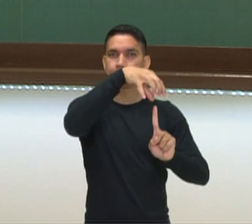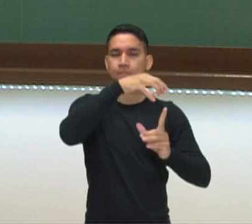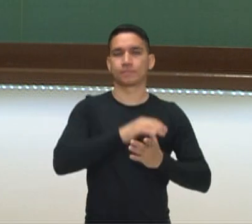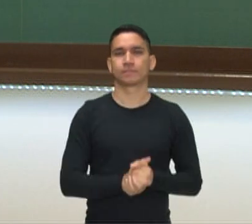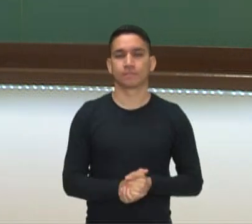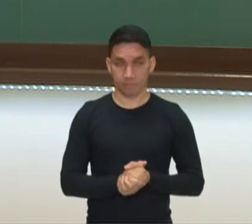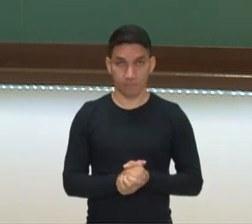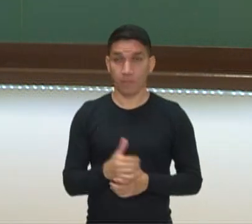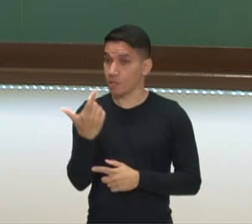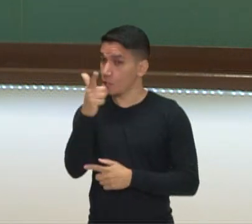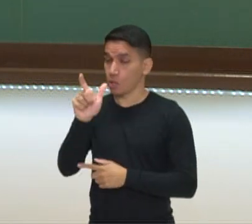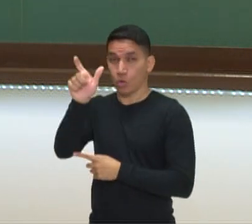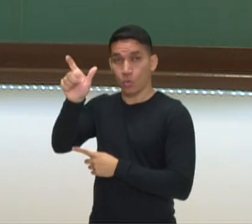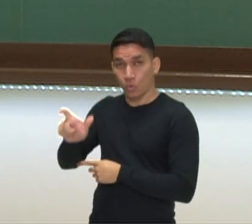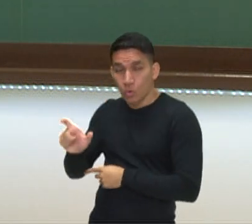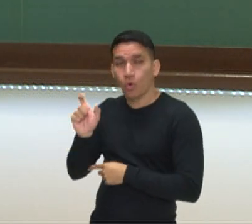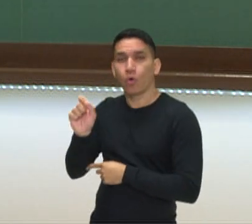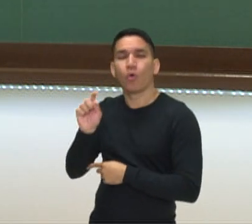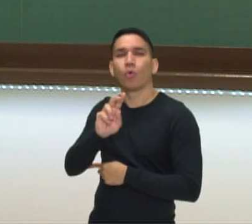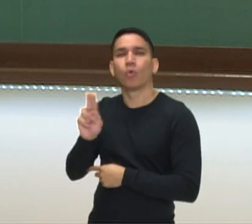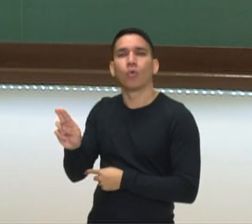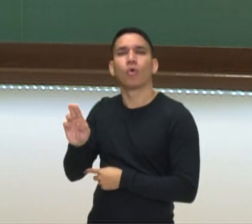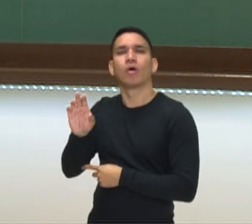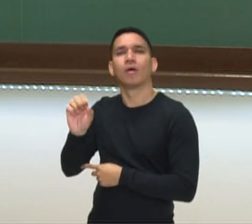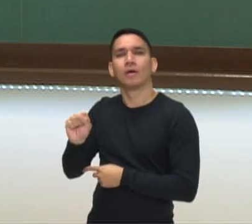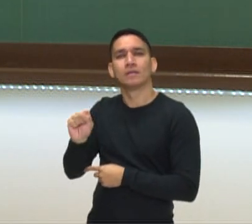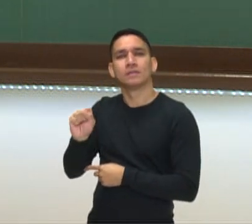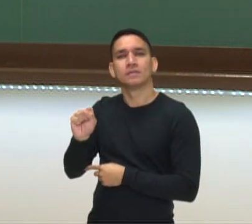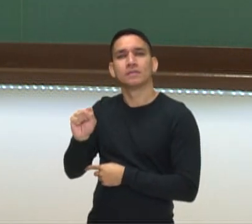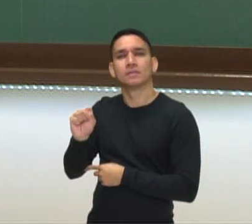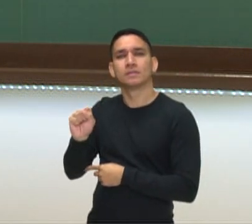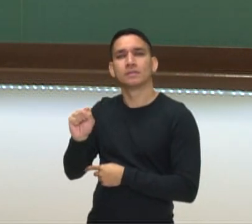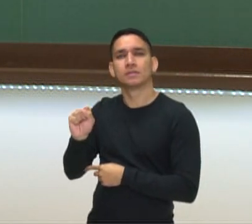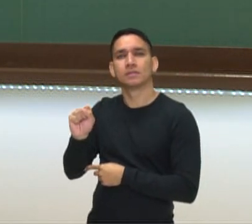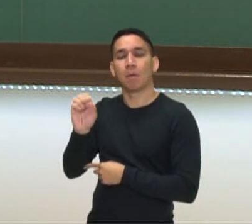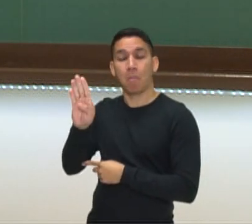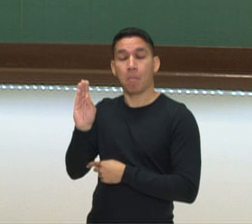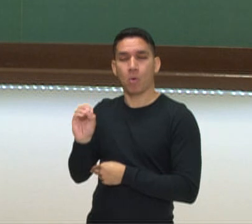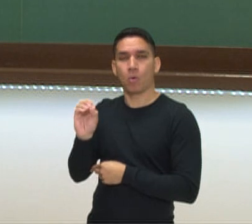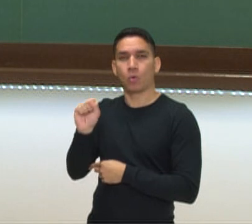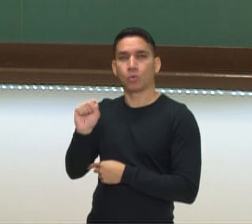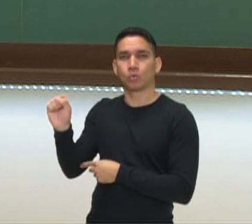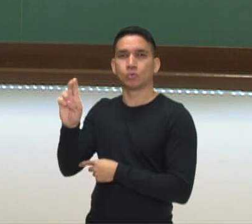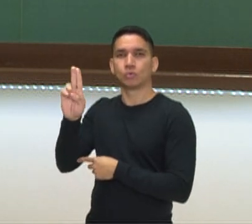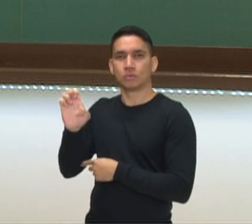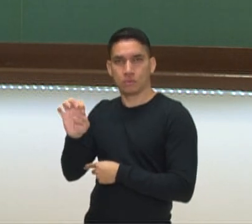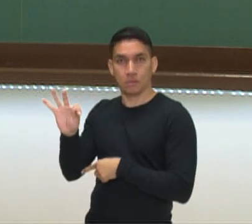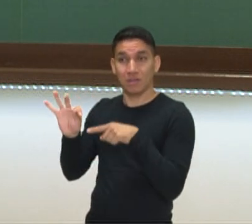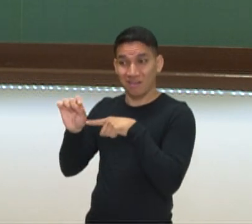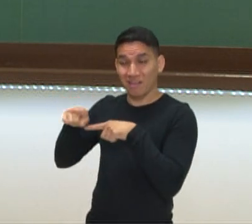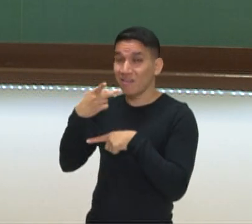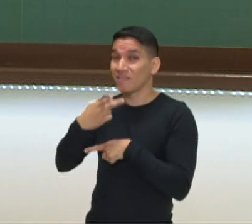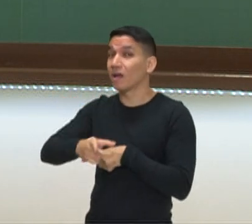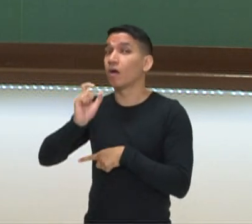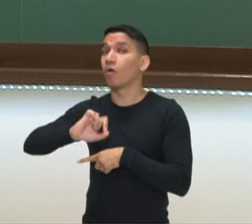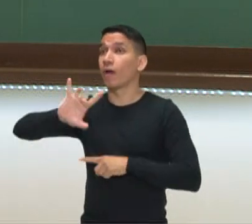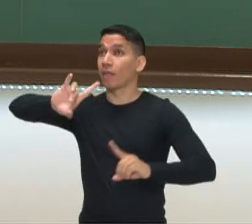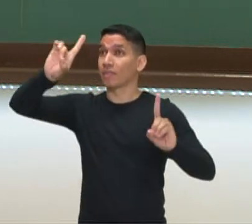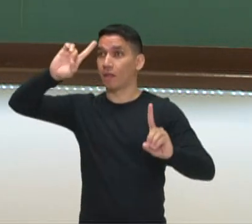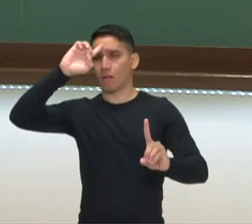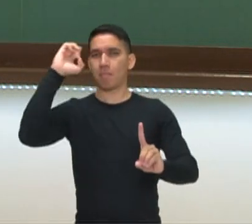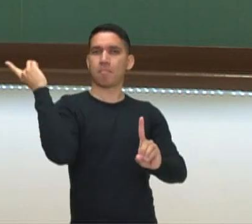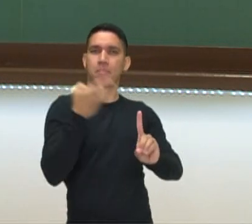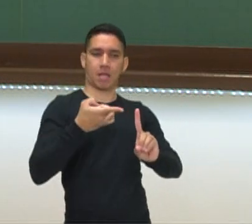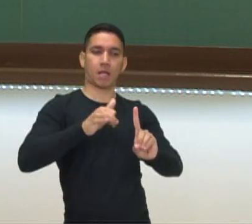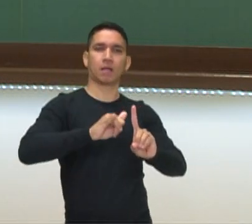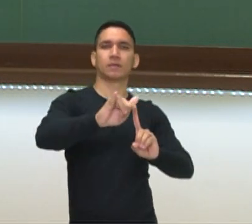rei, tá? E aí nós vimos também o Jacques Bossuet, que defendia então o direito divino do